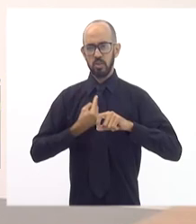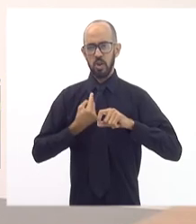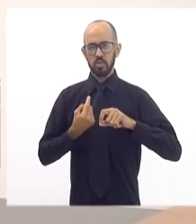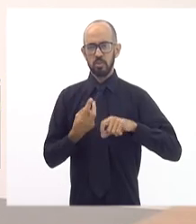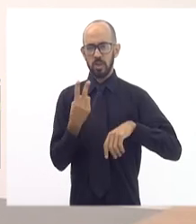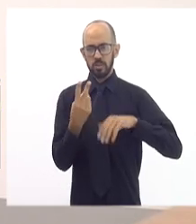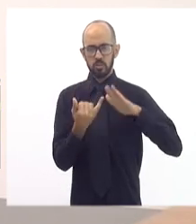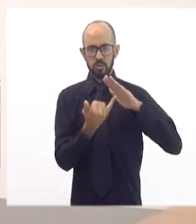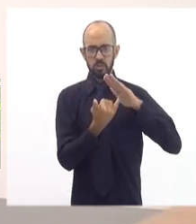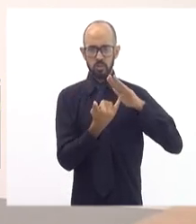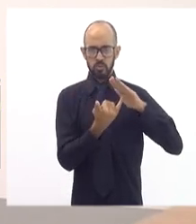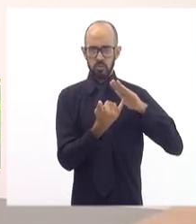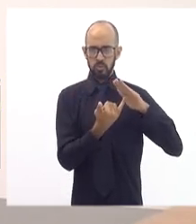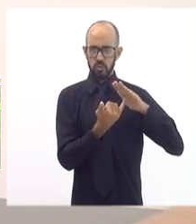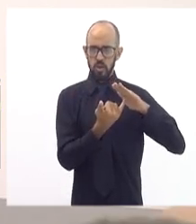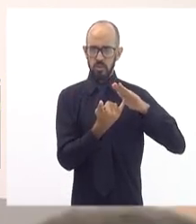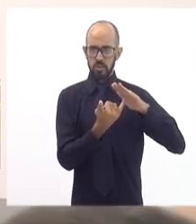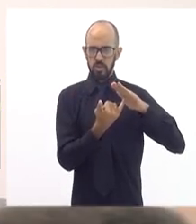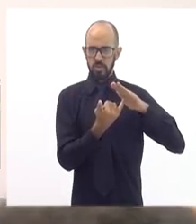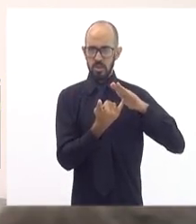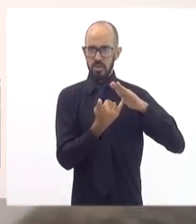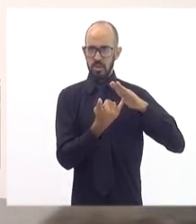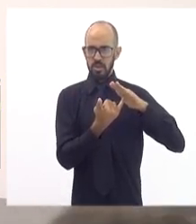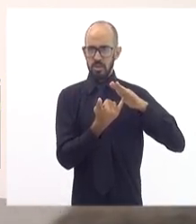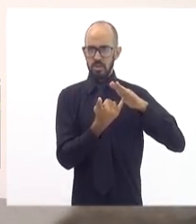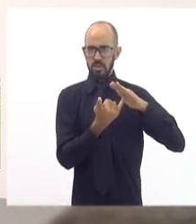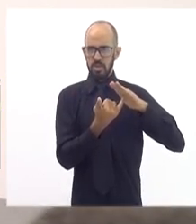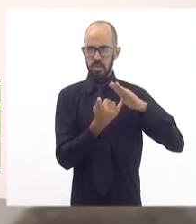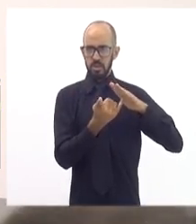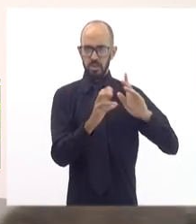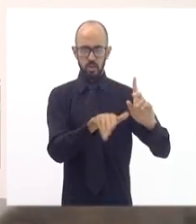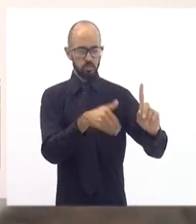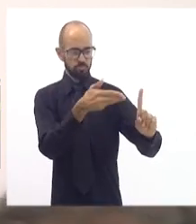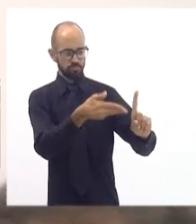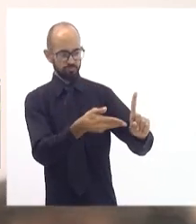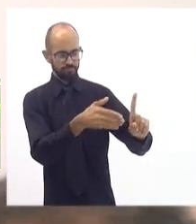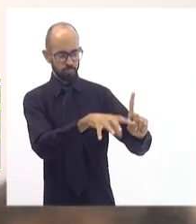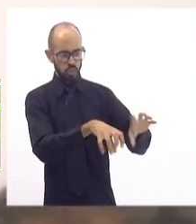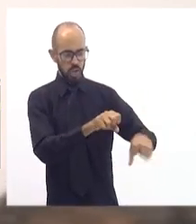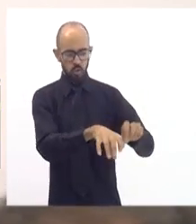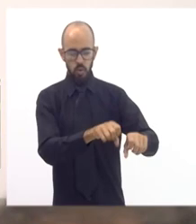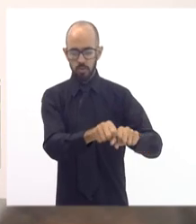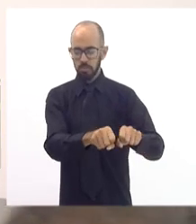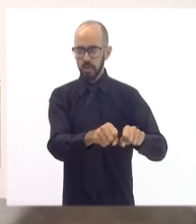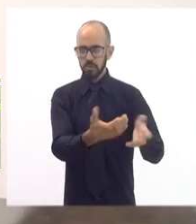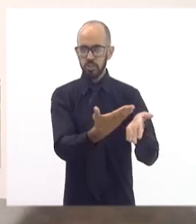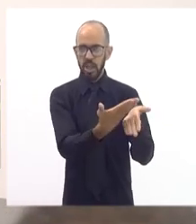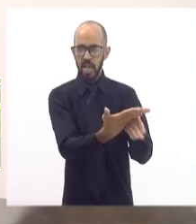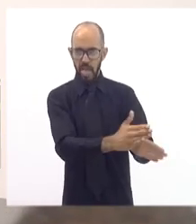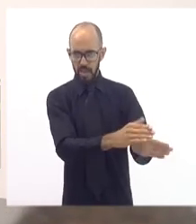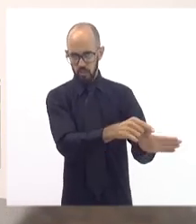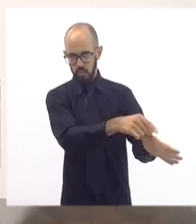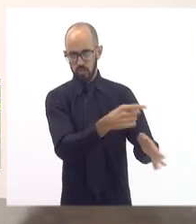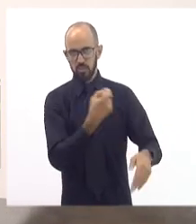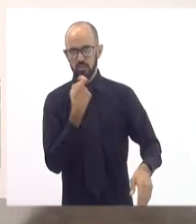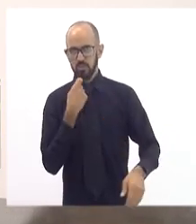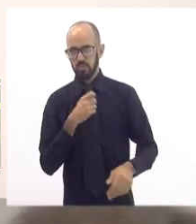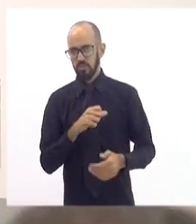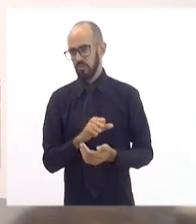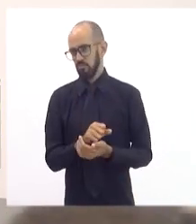instituições aqui que são é que tem licença para recolhimento de carcaças em janeiro a gente ficou sabendo